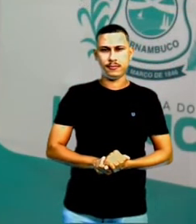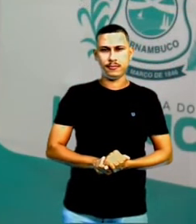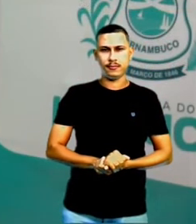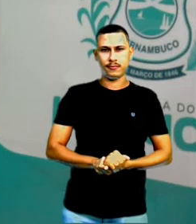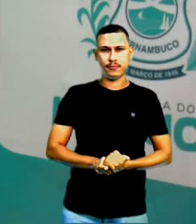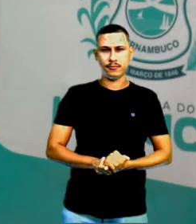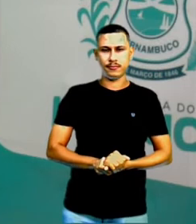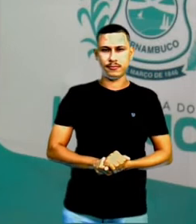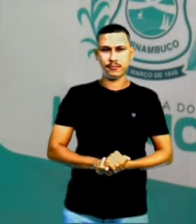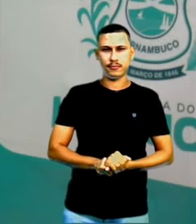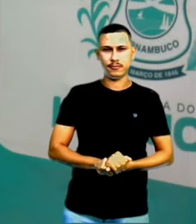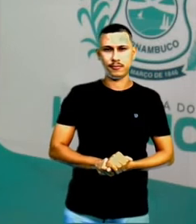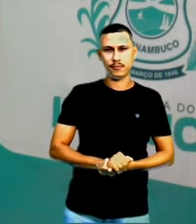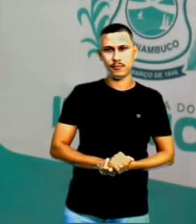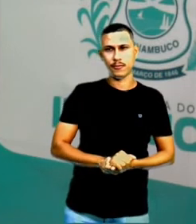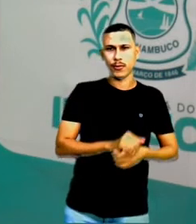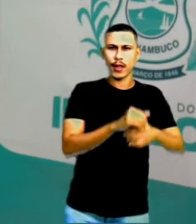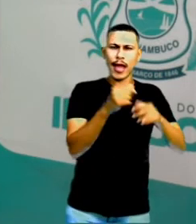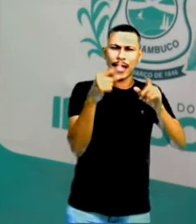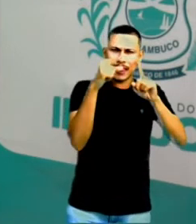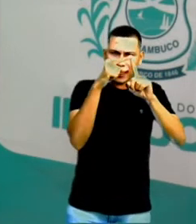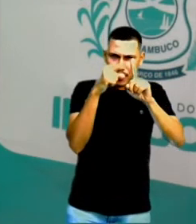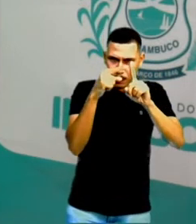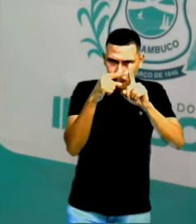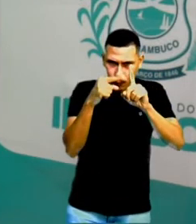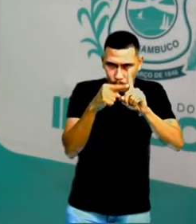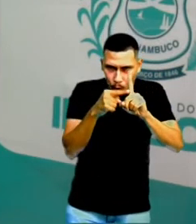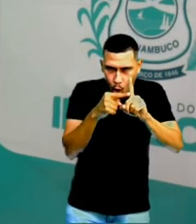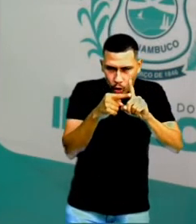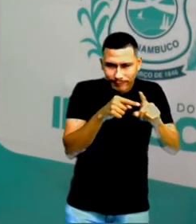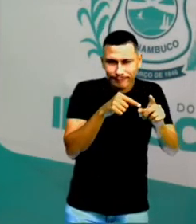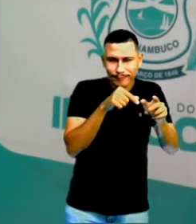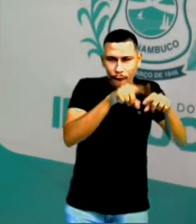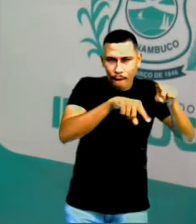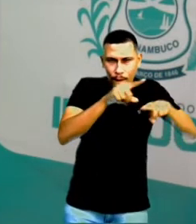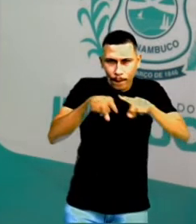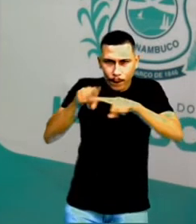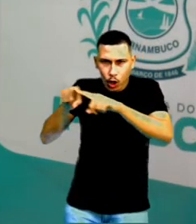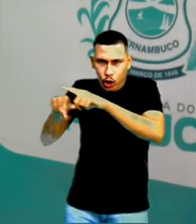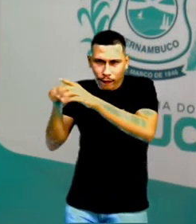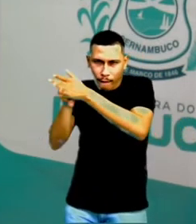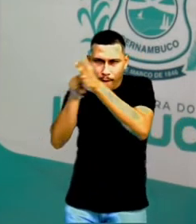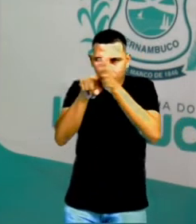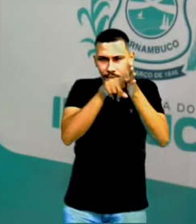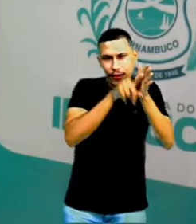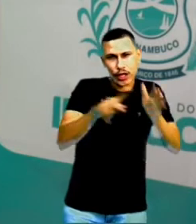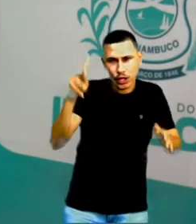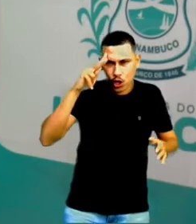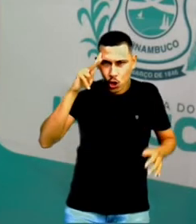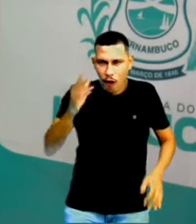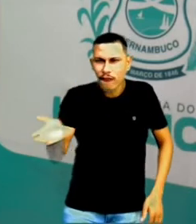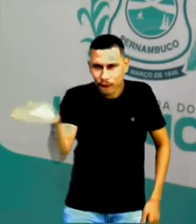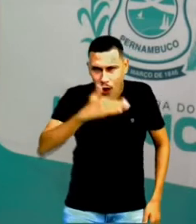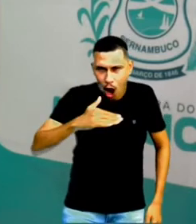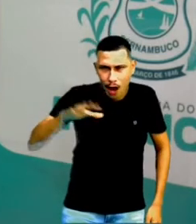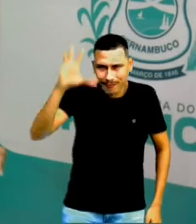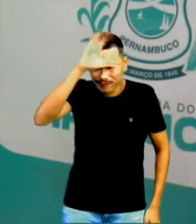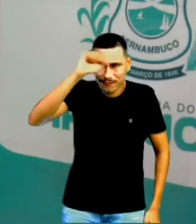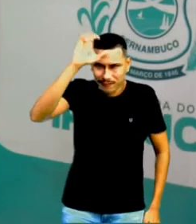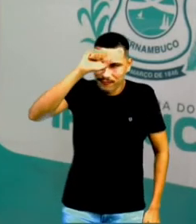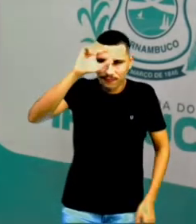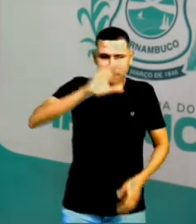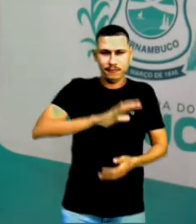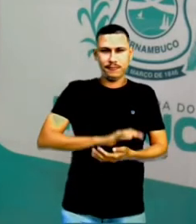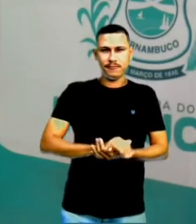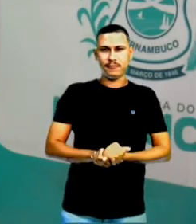Existem, meus amores, alguns tipos de fontes históricas. Vamos estudar algumas e